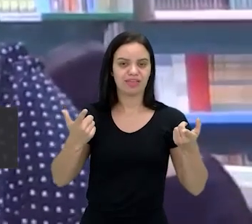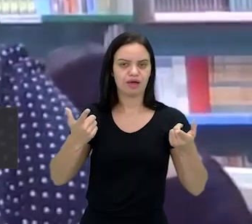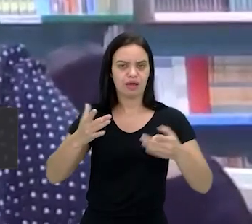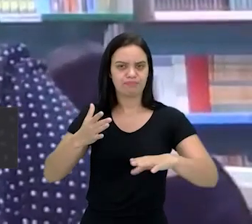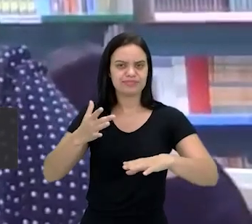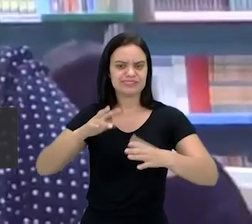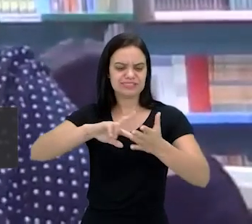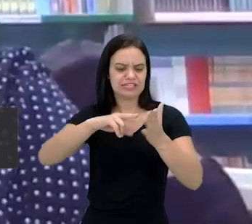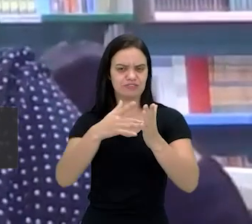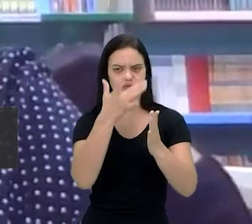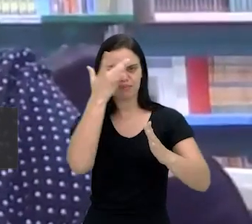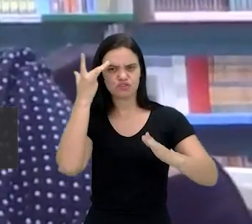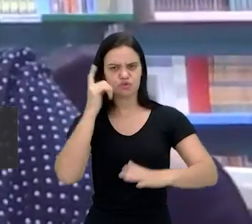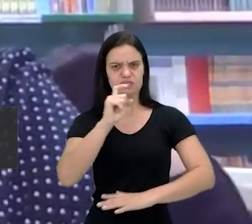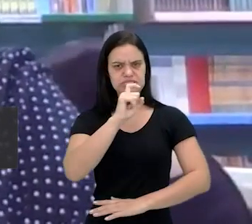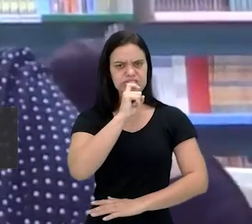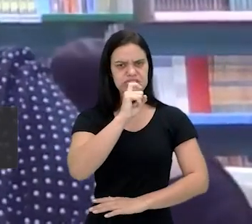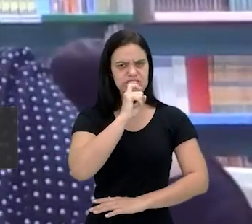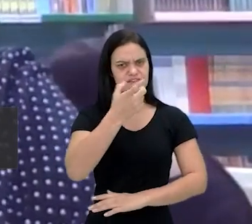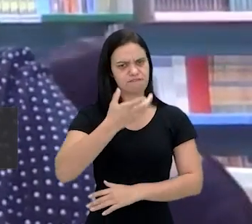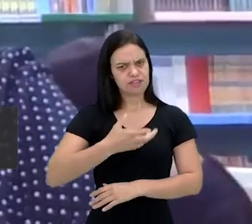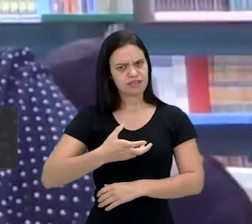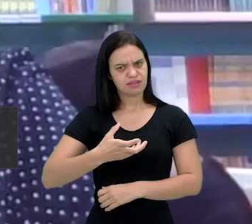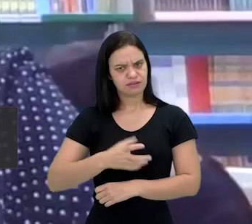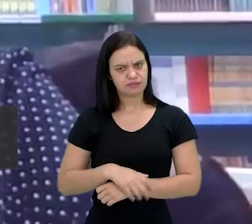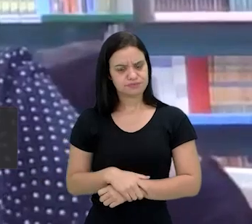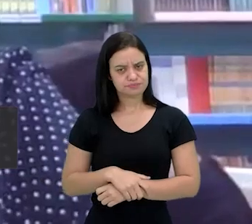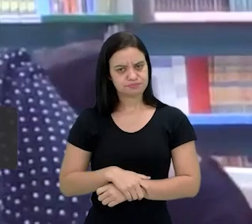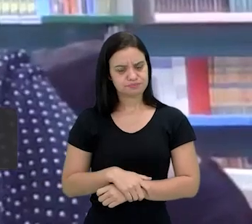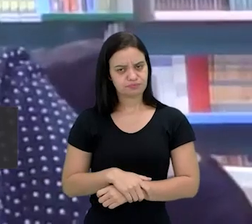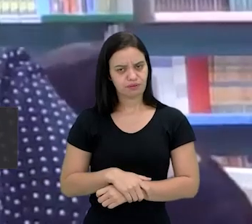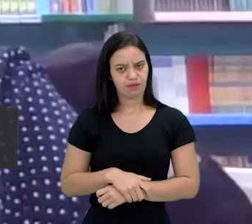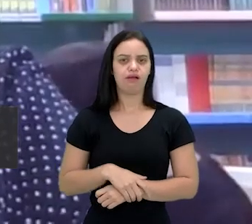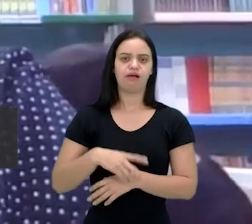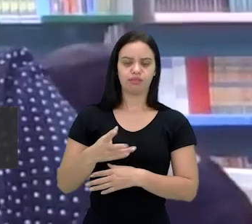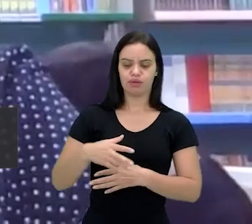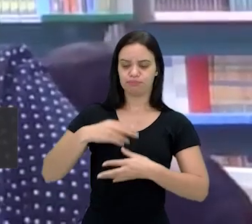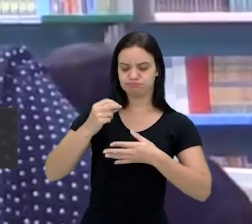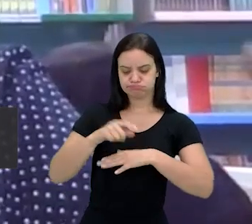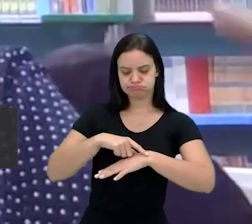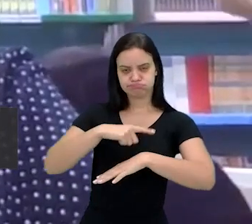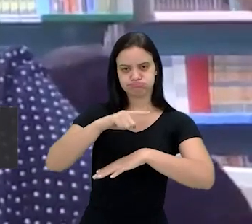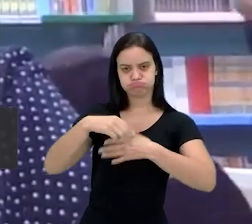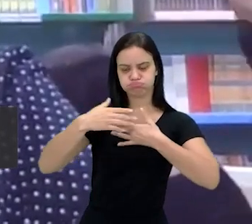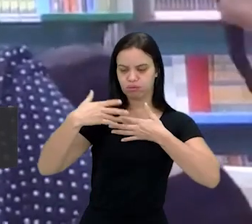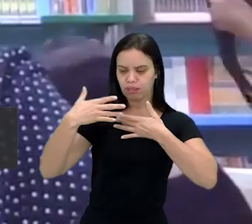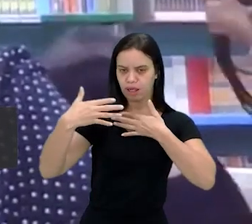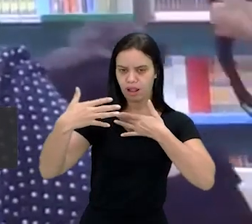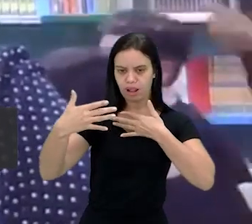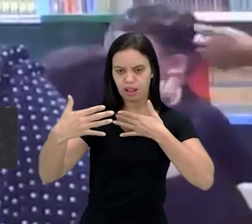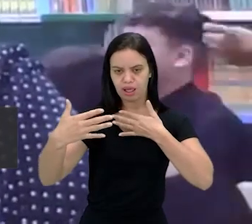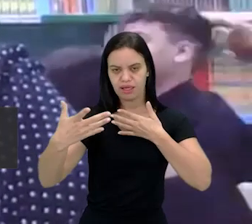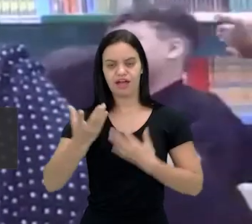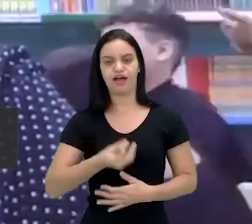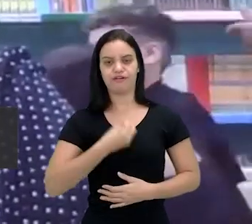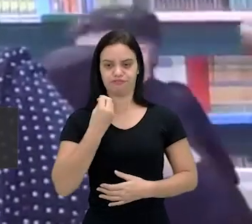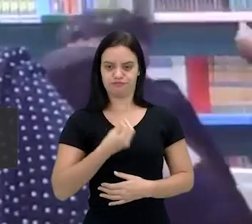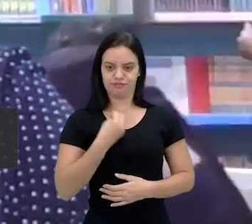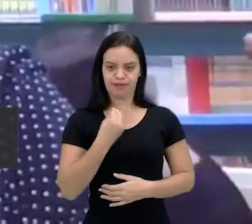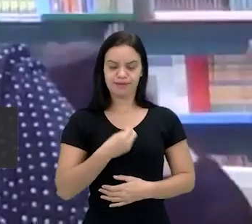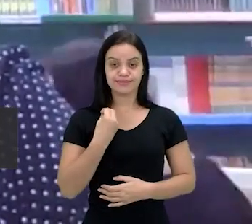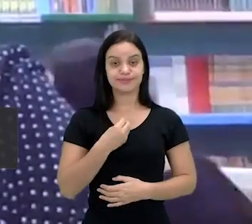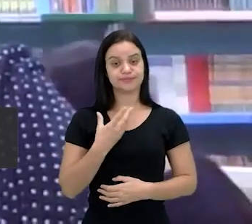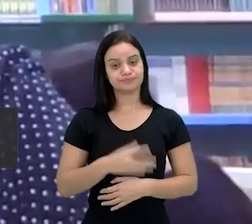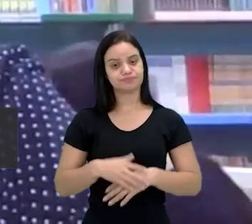fria. E depois, com o passar do tempo, lógico, né, vem a convivência com a